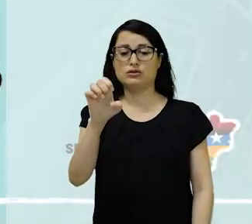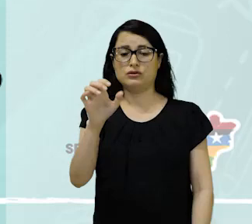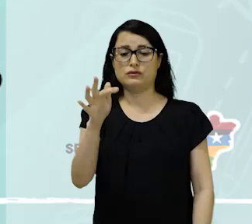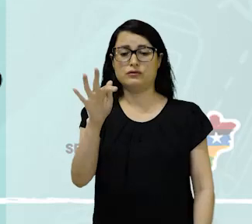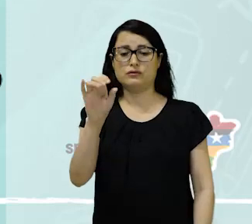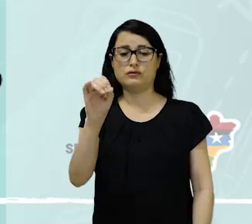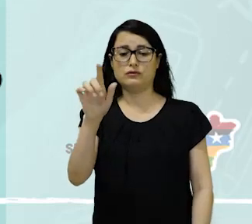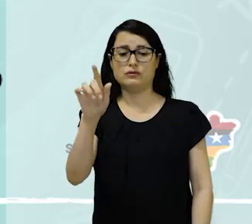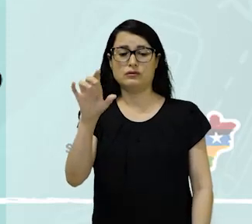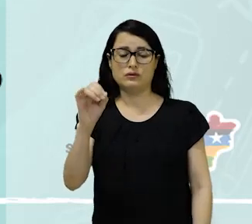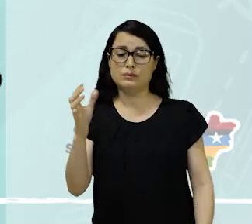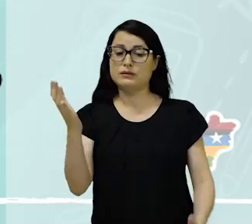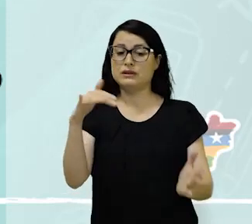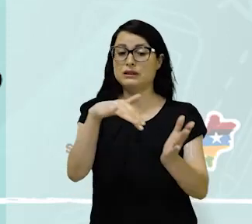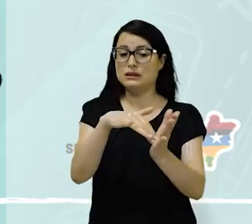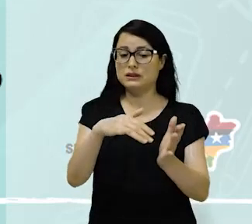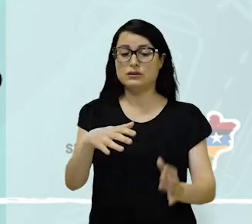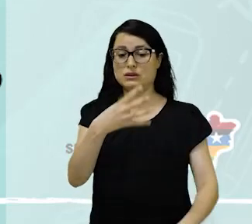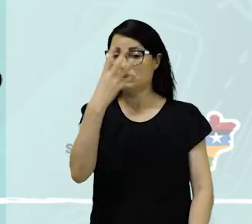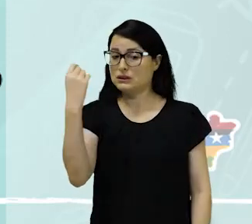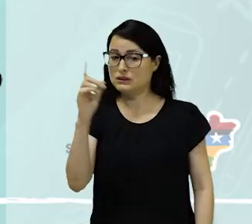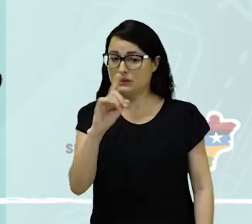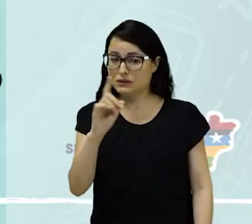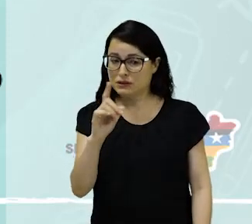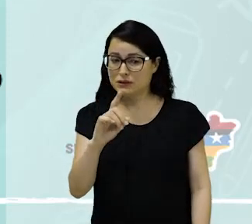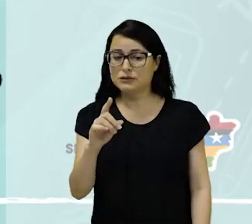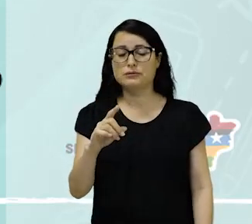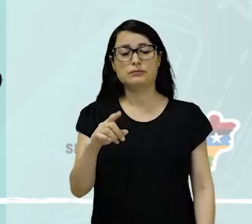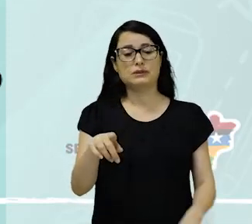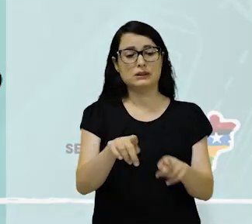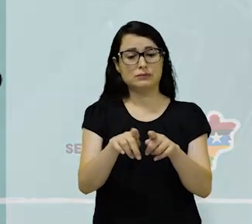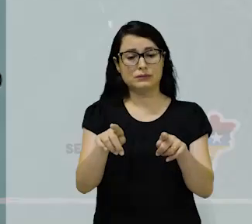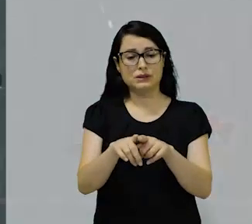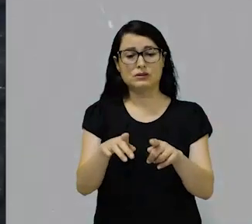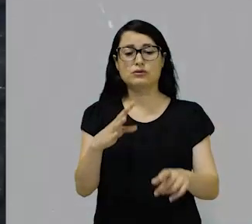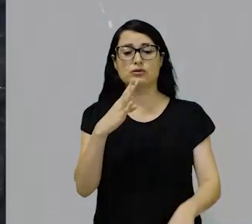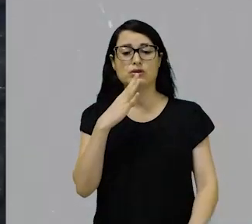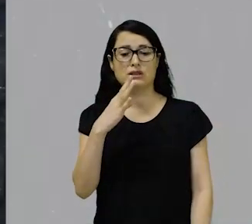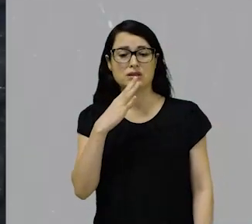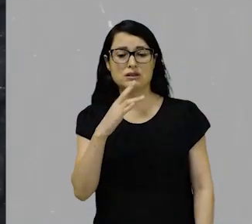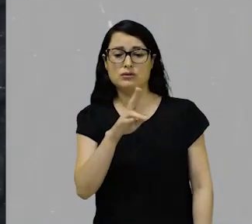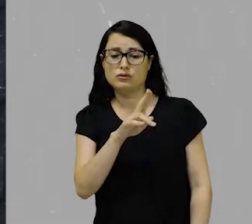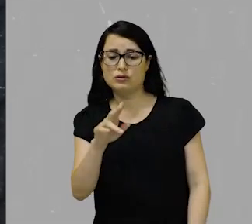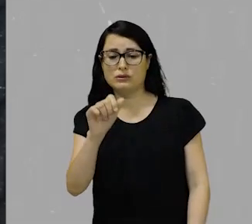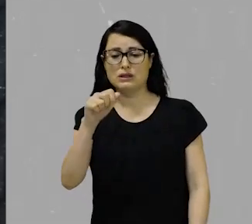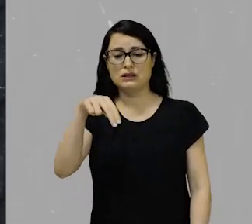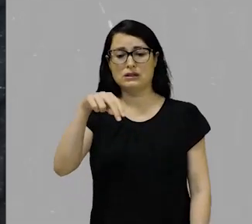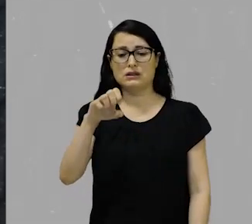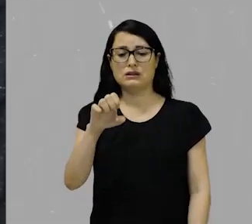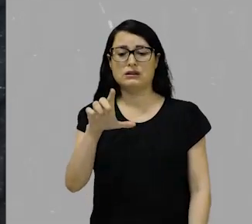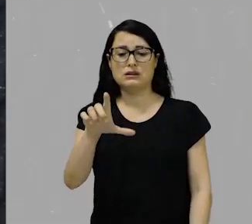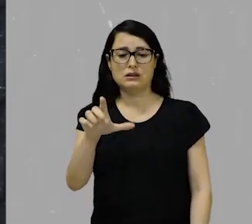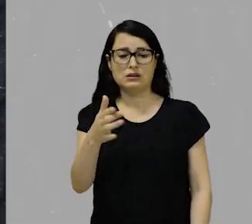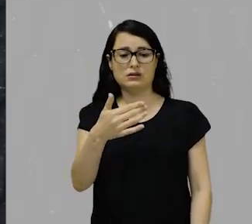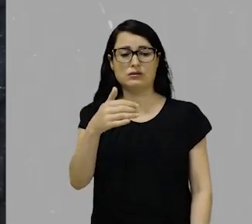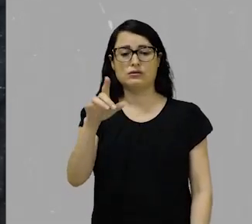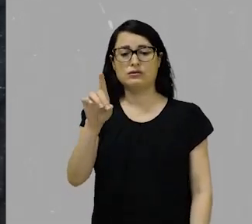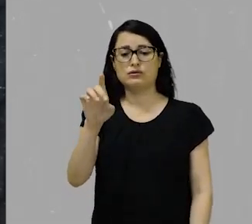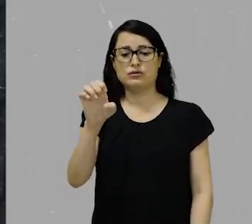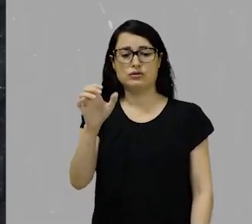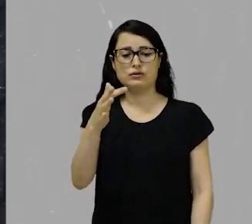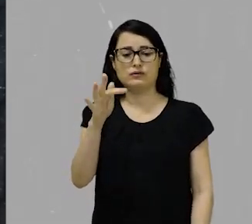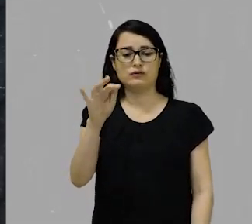gente finalizar, não esqueça, o Círculo de Fogo do Pacífico, também conhecido como Anel de Fogo do Pacífico, é uma zona de